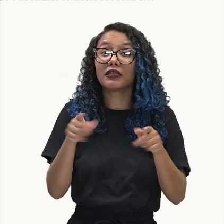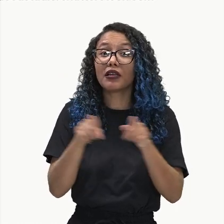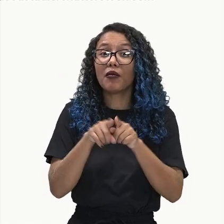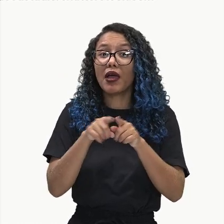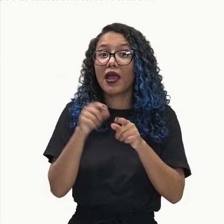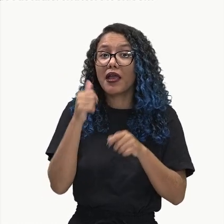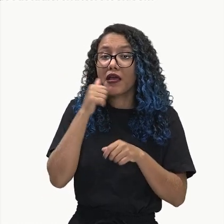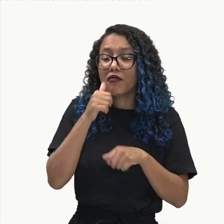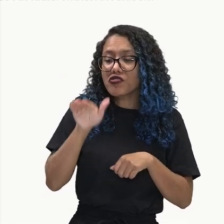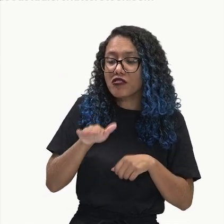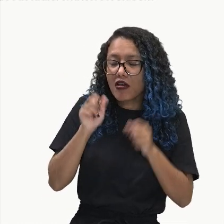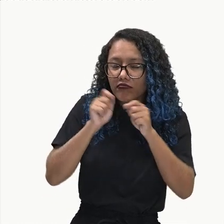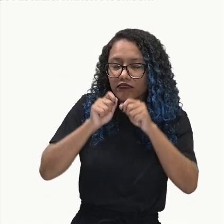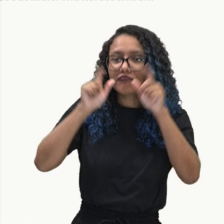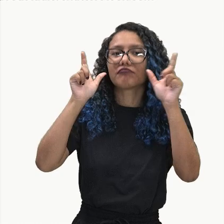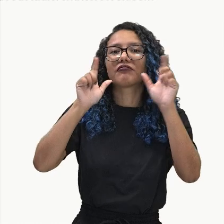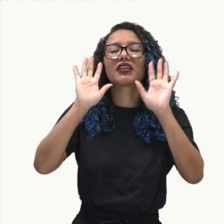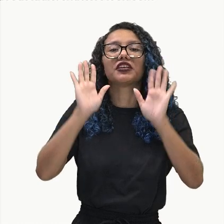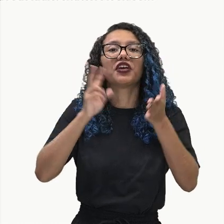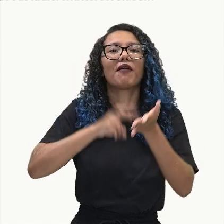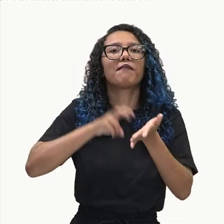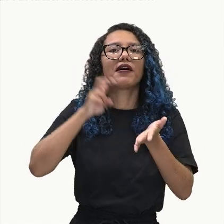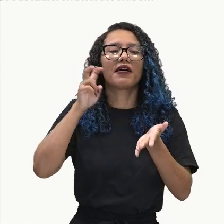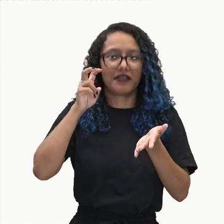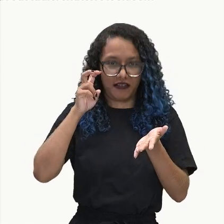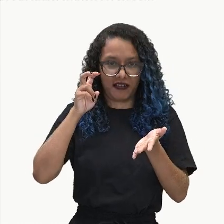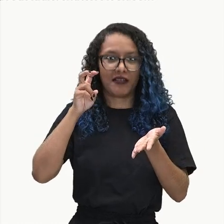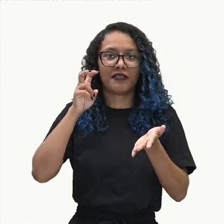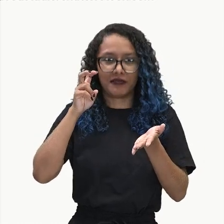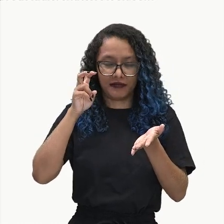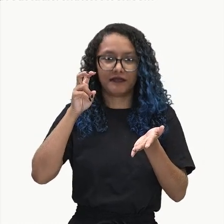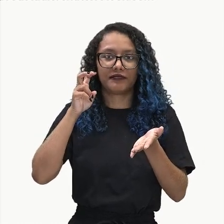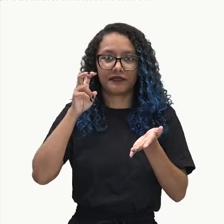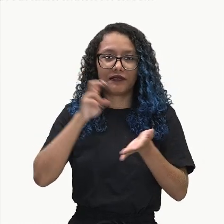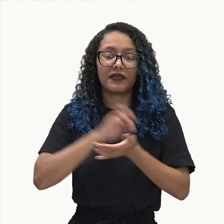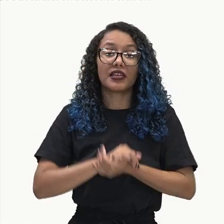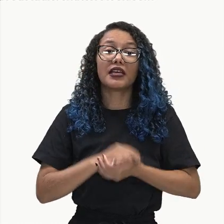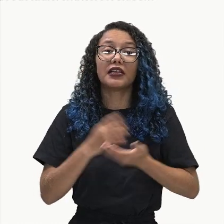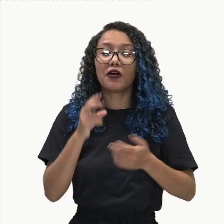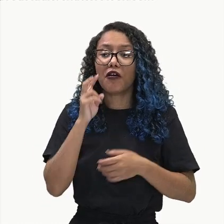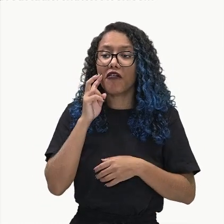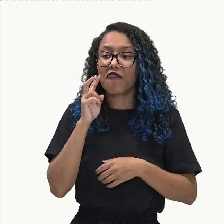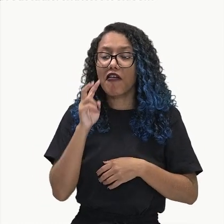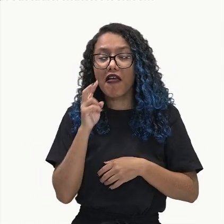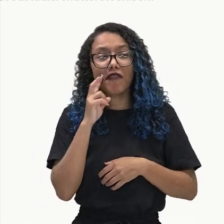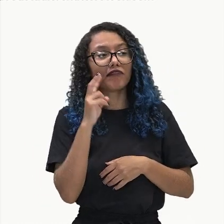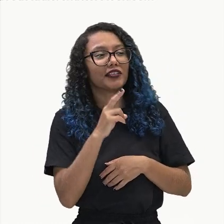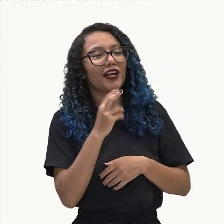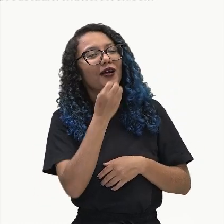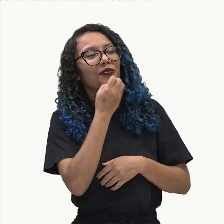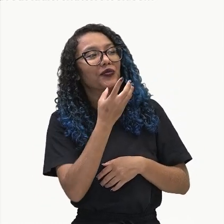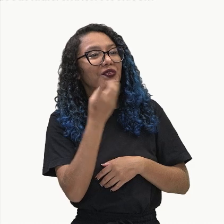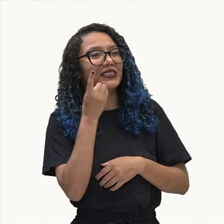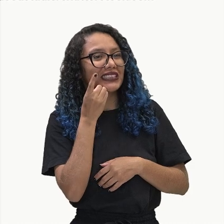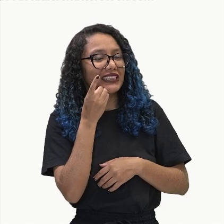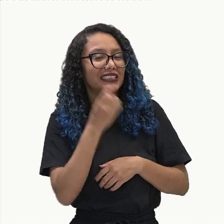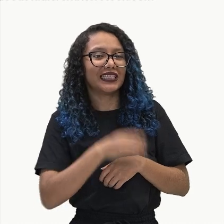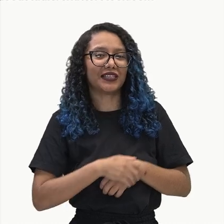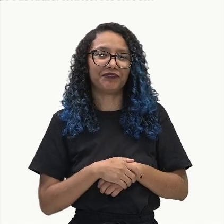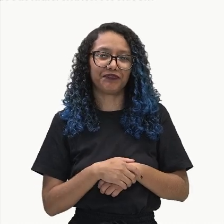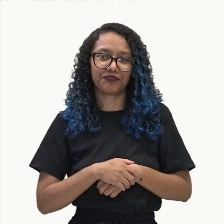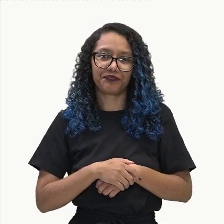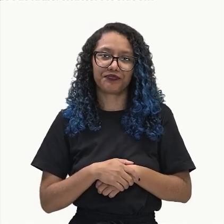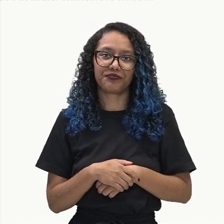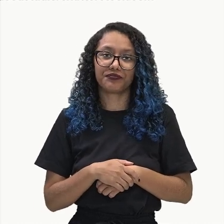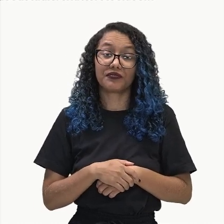né? E aí já é de manhã. E a mãe, né, quando ela vê a mãe ali, ela diz, buenos dias, mami, que hora é?